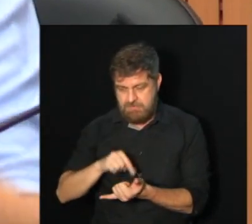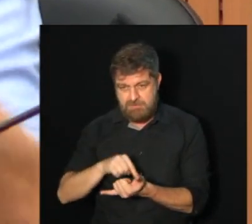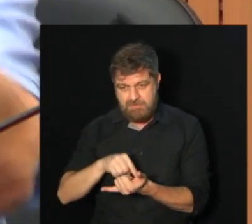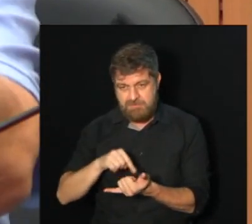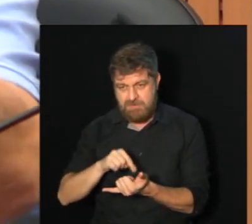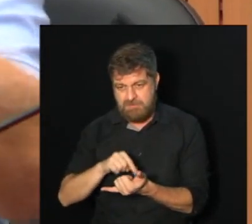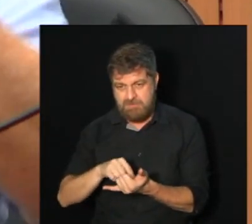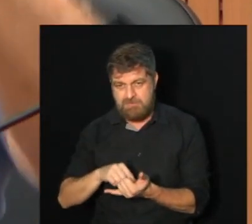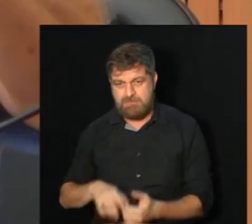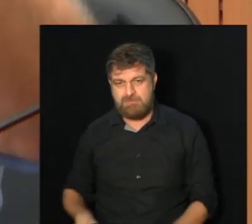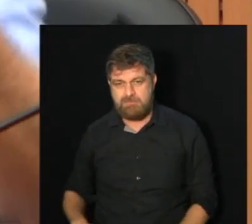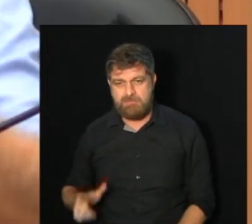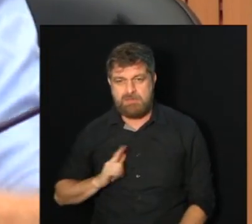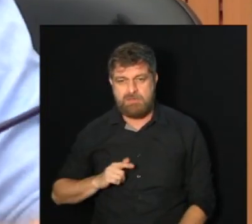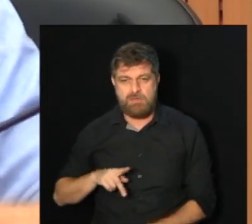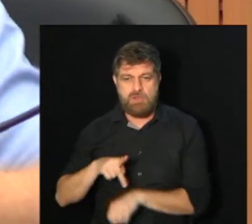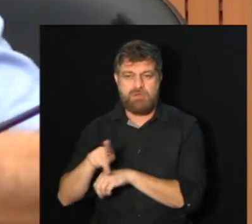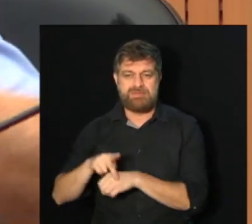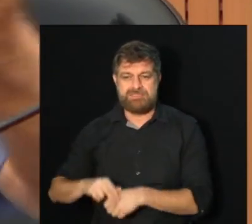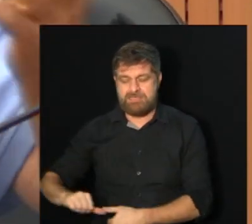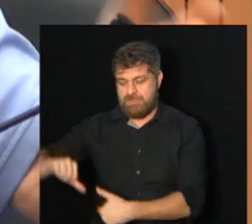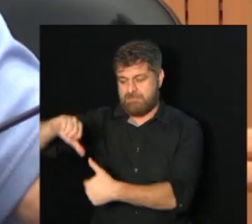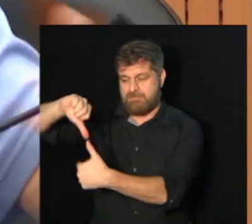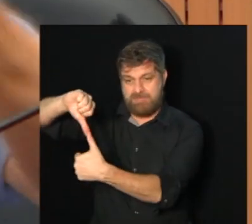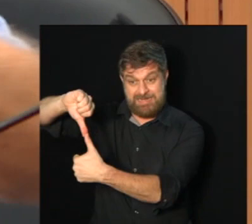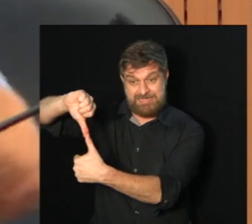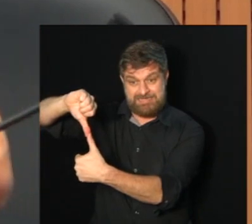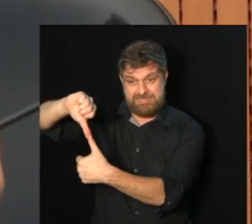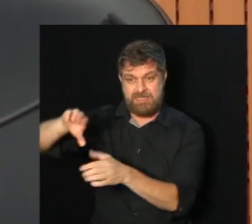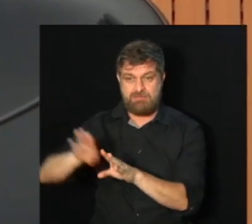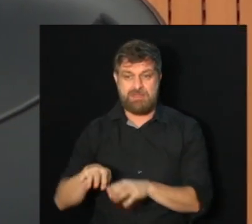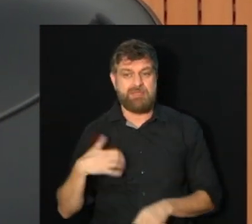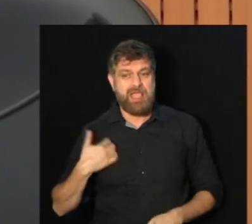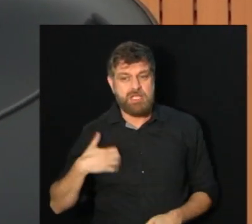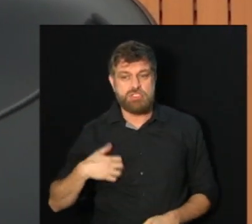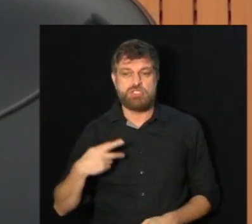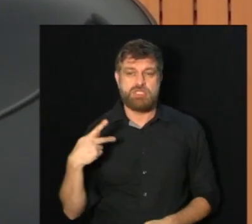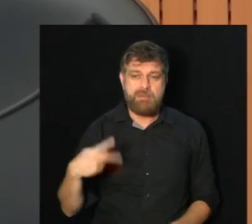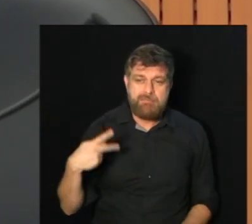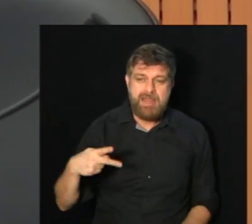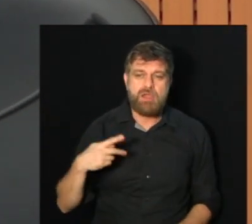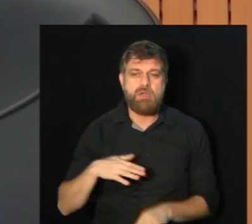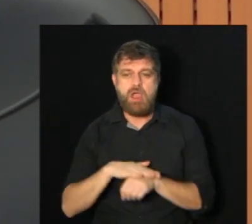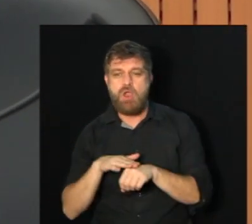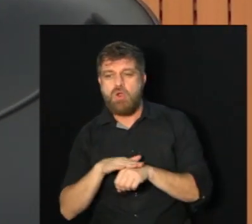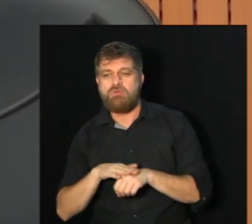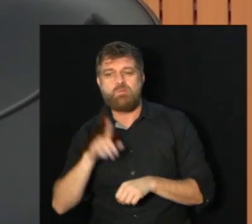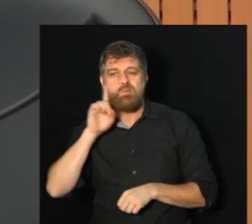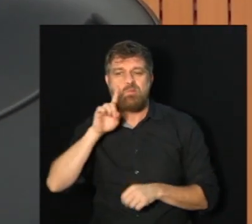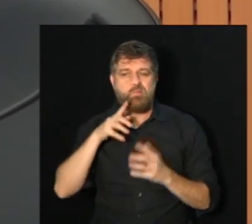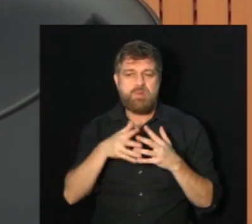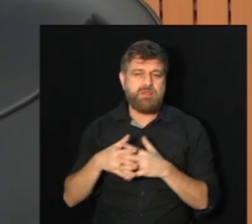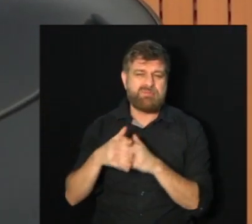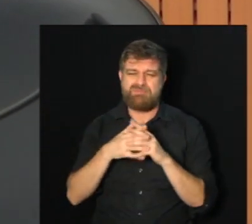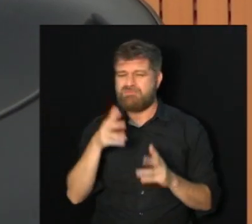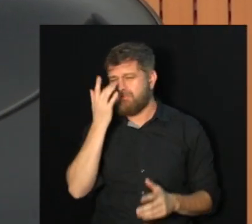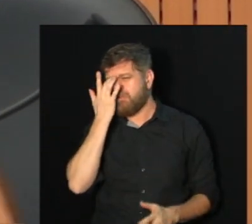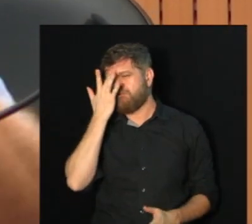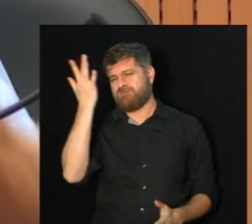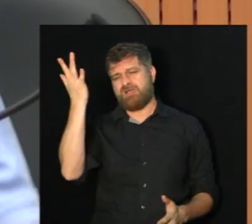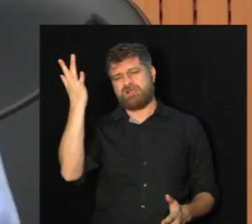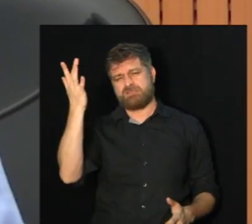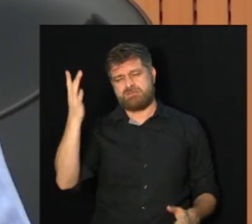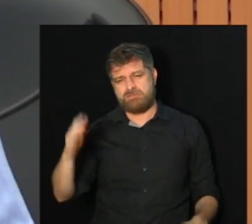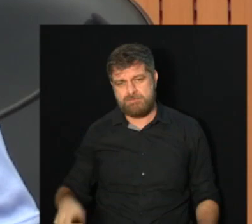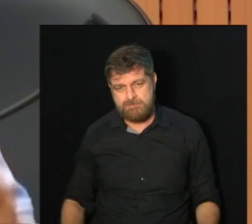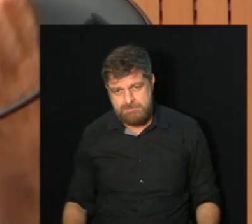com Barbados, na América Central, falei com a Argentina, o Paraguai, falei com os Estados Unidos com uma facilidade